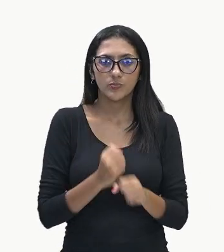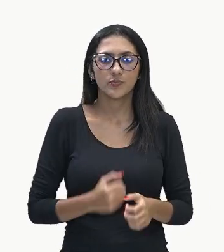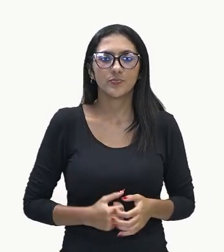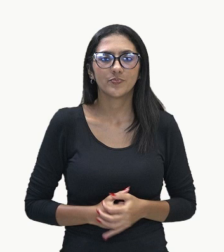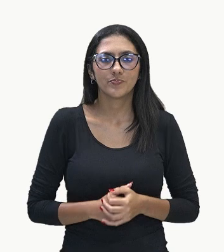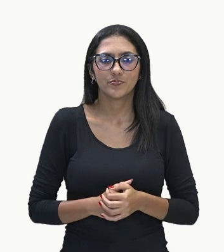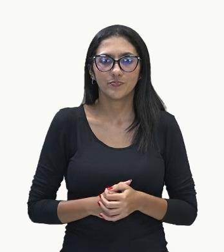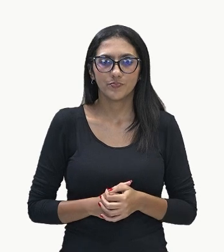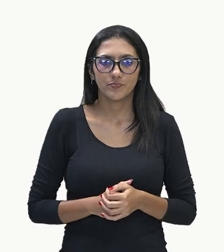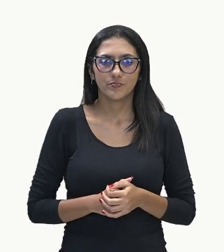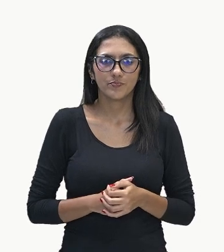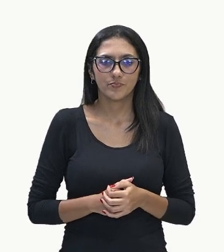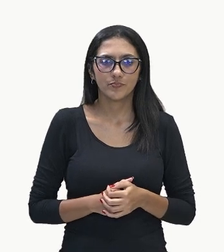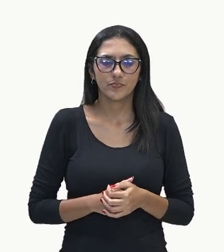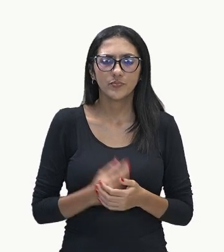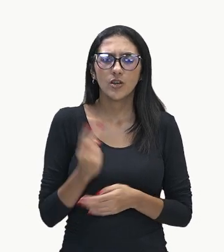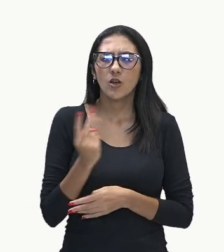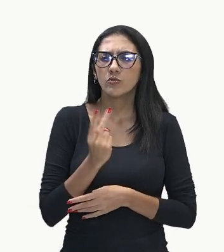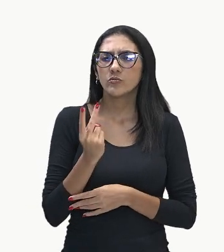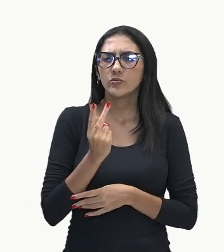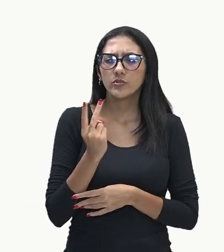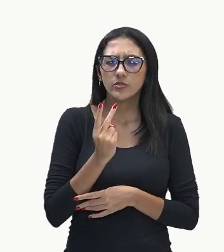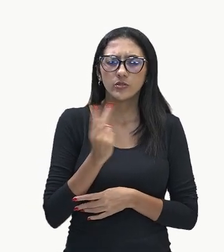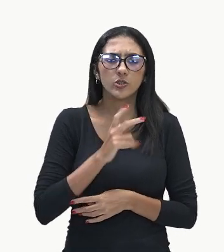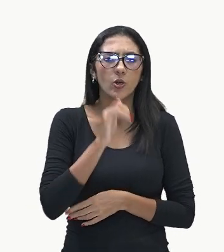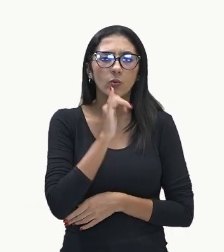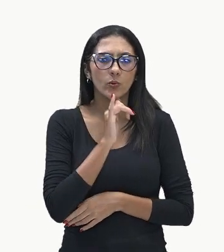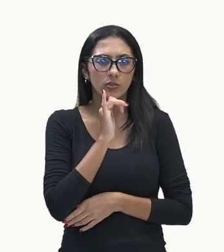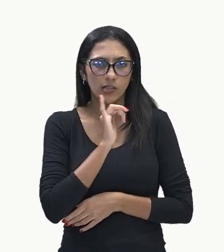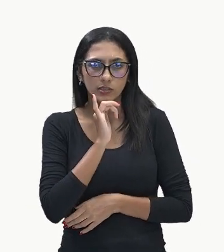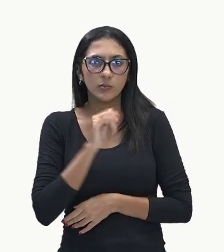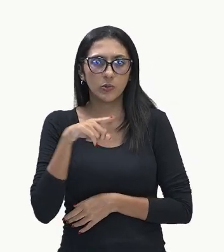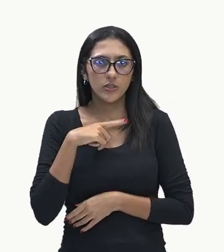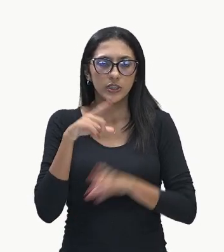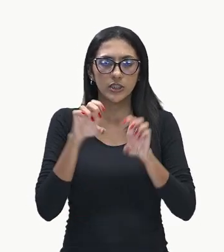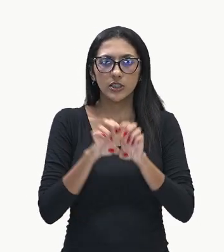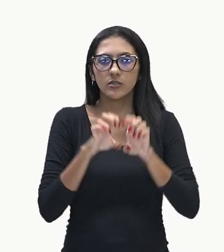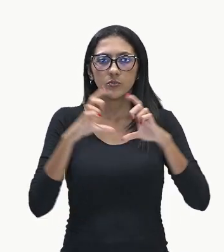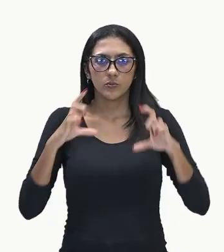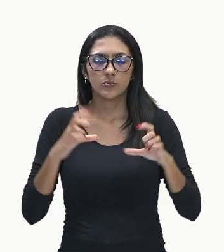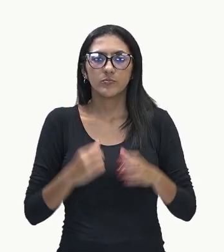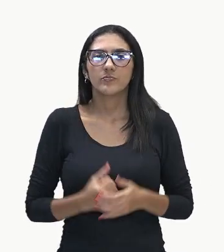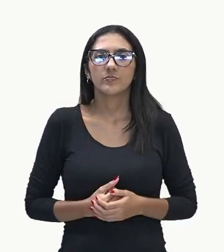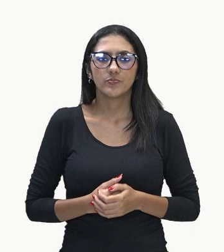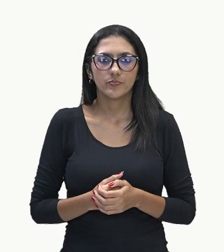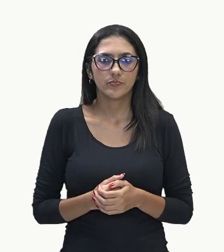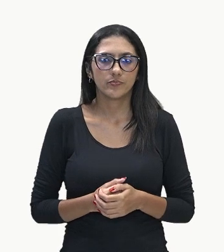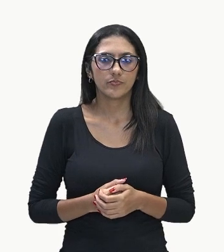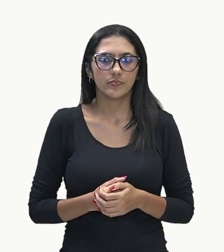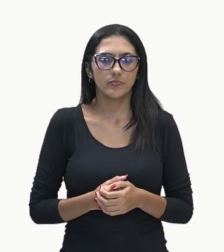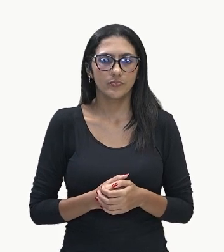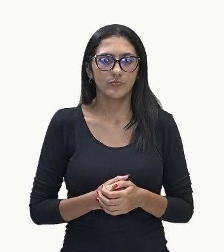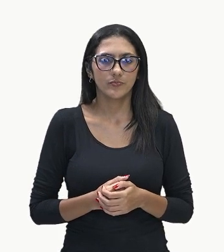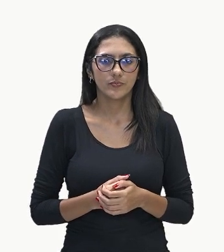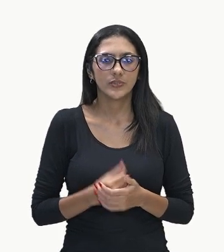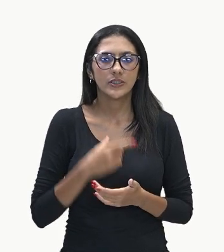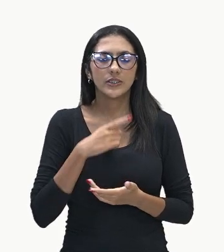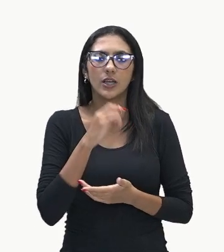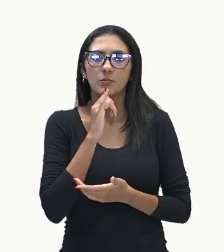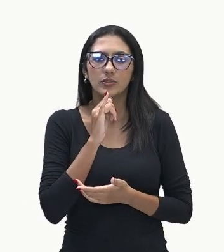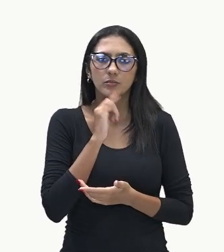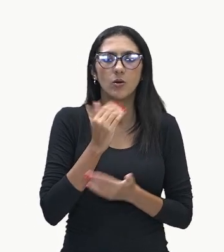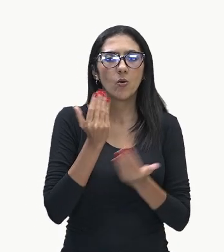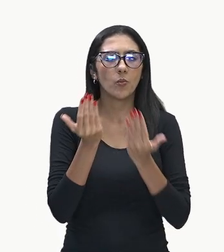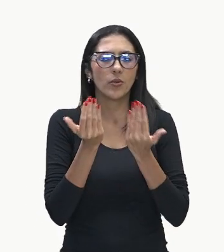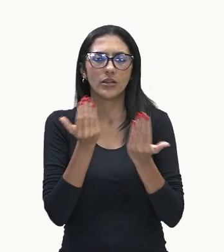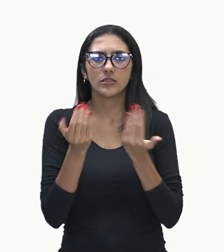o segundo exemplo de aplicação de equação do primeiro grau está ali voltado para o problema de idades. Quer